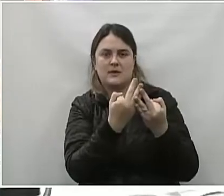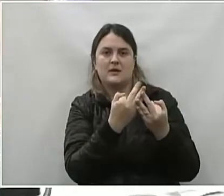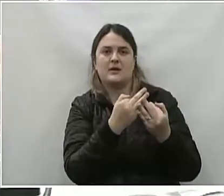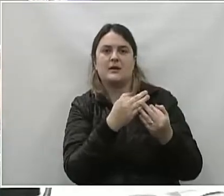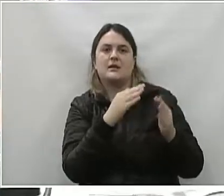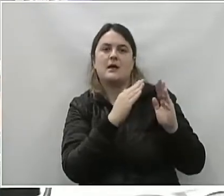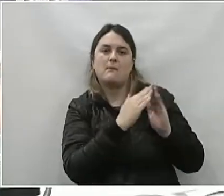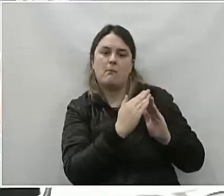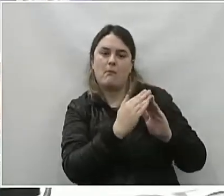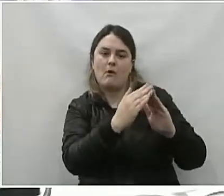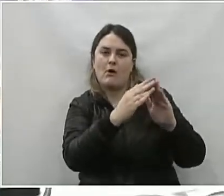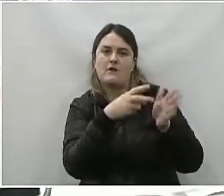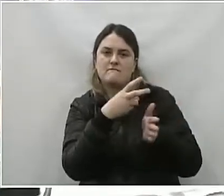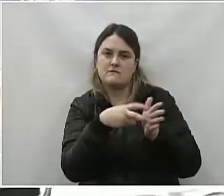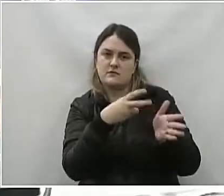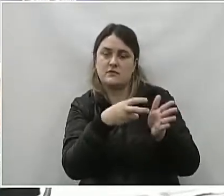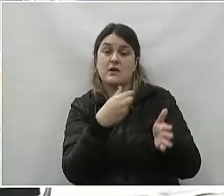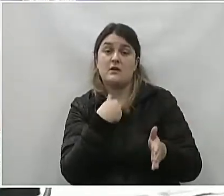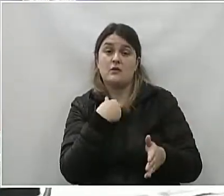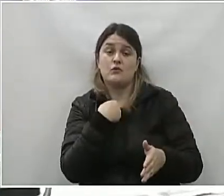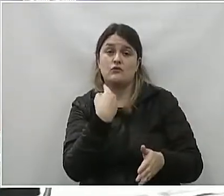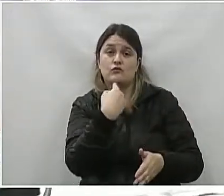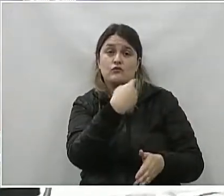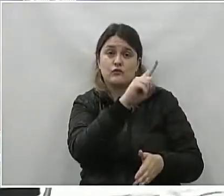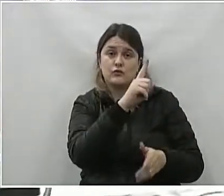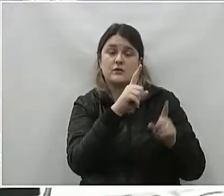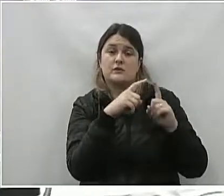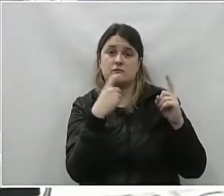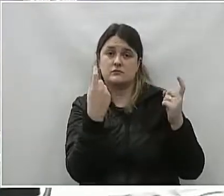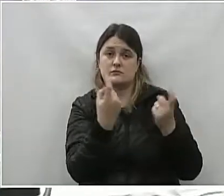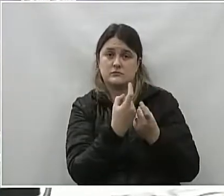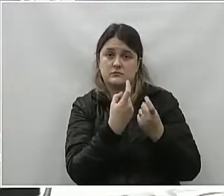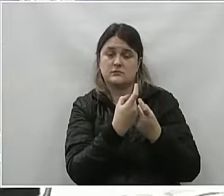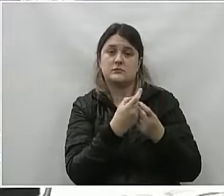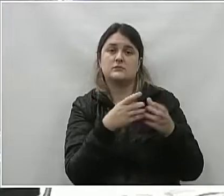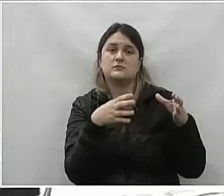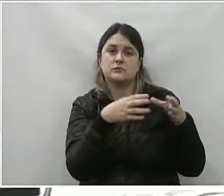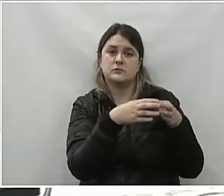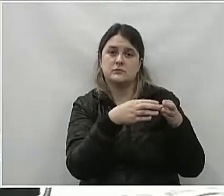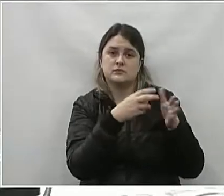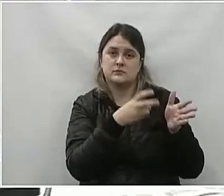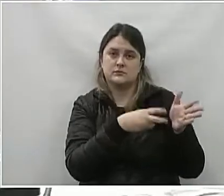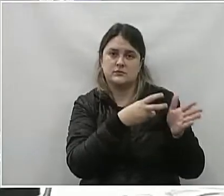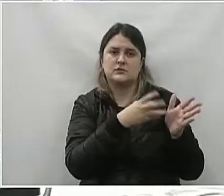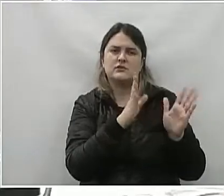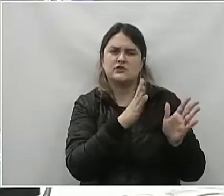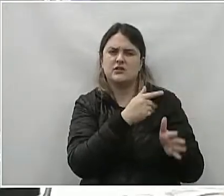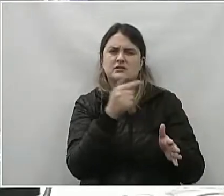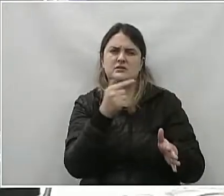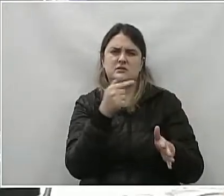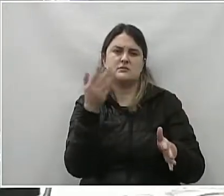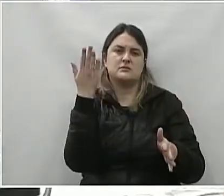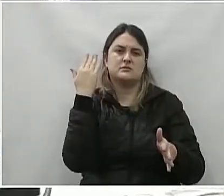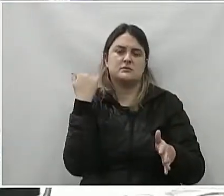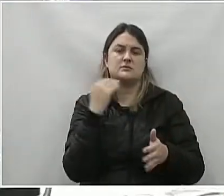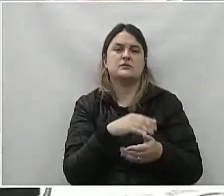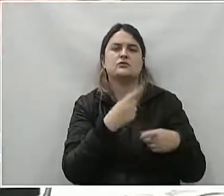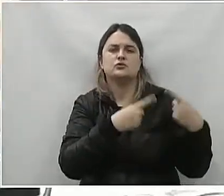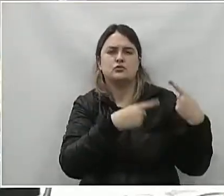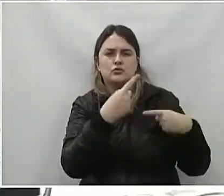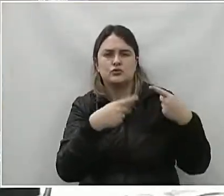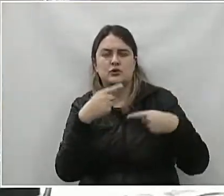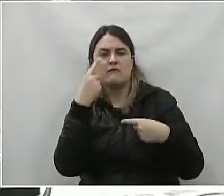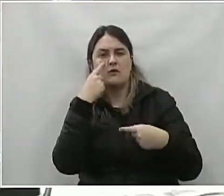Vila Ferroviária. Eu estive presente numa reunião da Vila Ferroviária já há algumas semanas, né, para